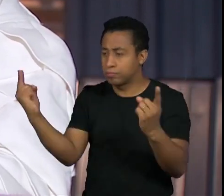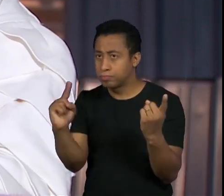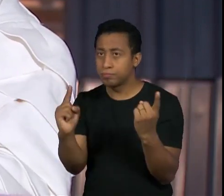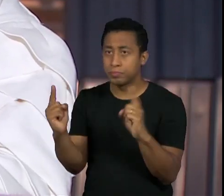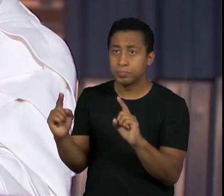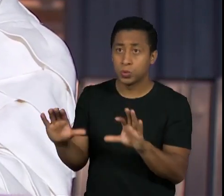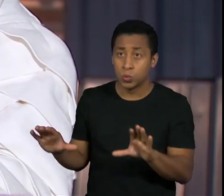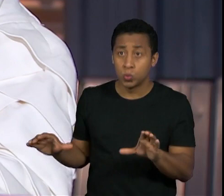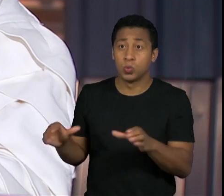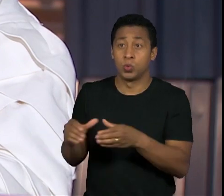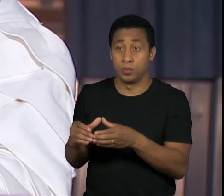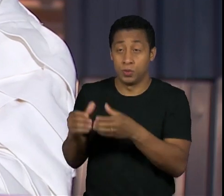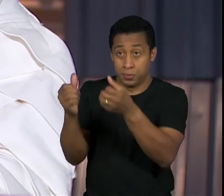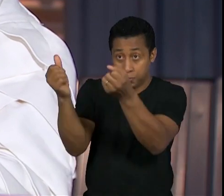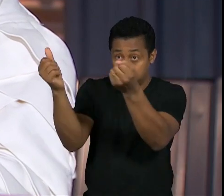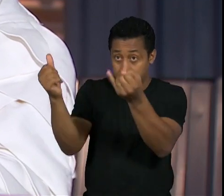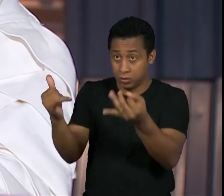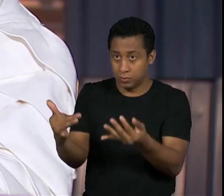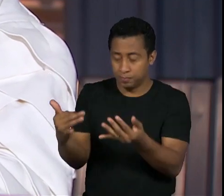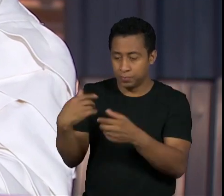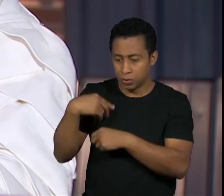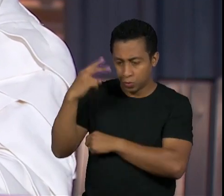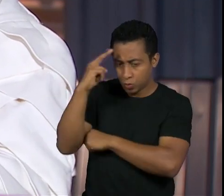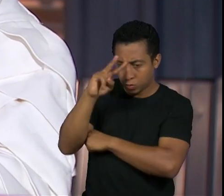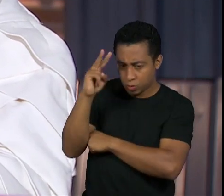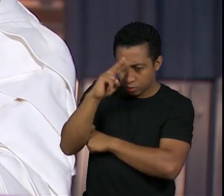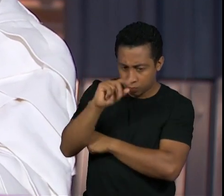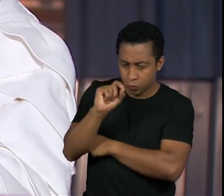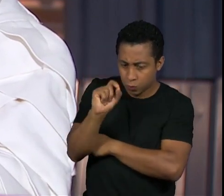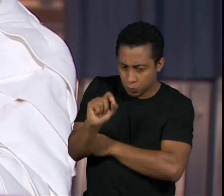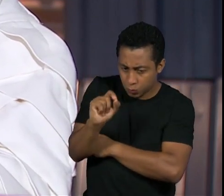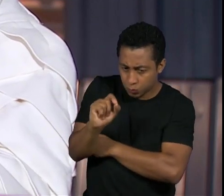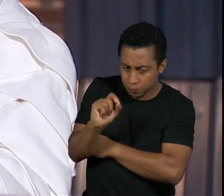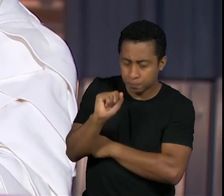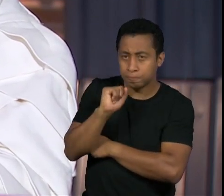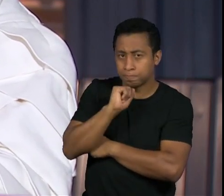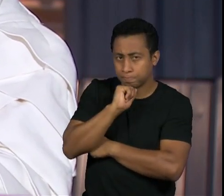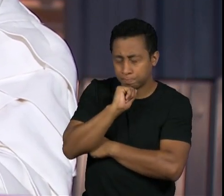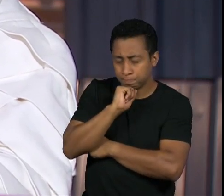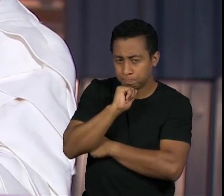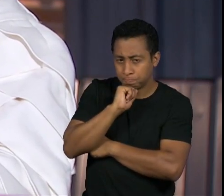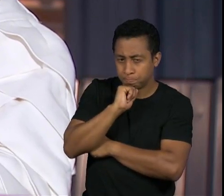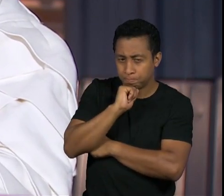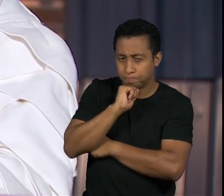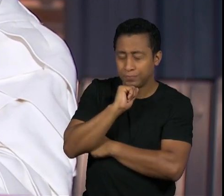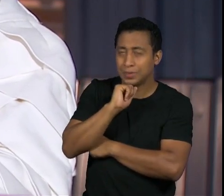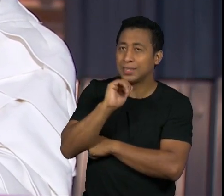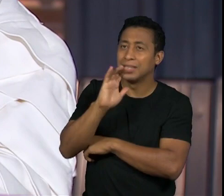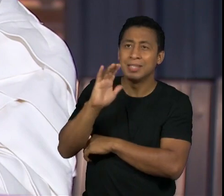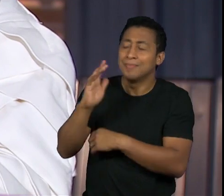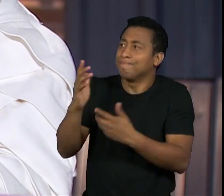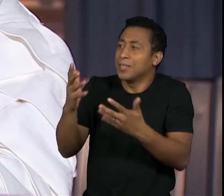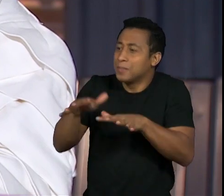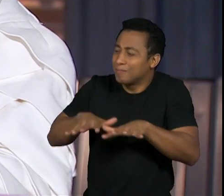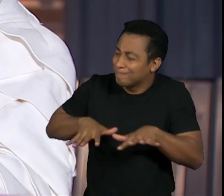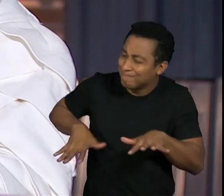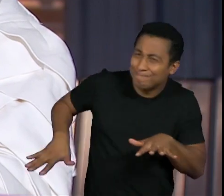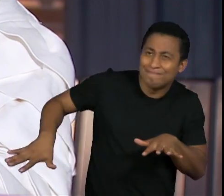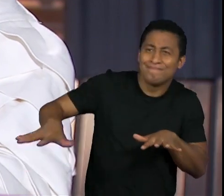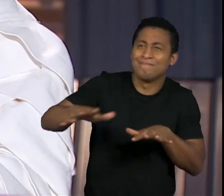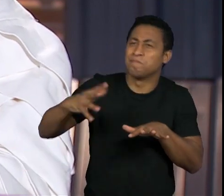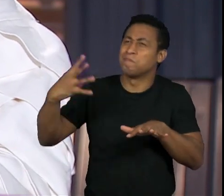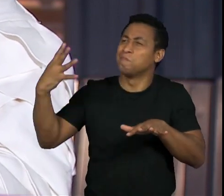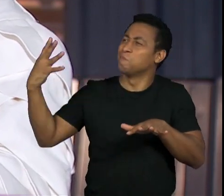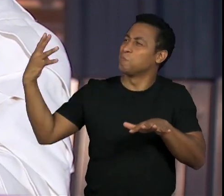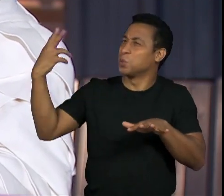digo que me faz compreender, né, que existe muito mais beleza naquilo que a